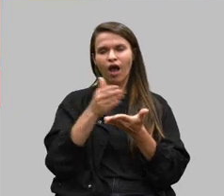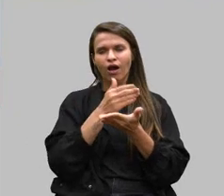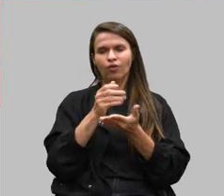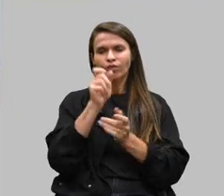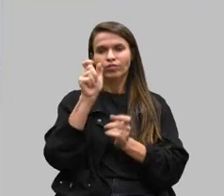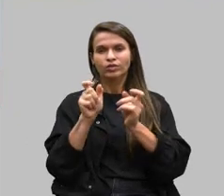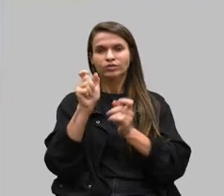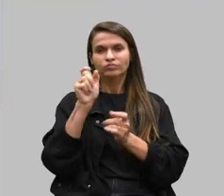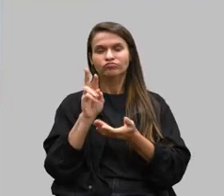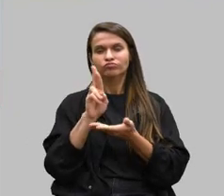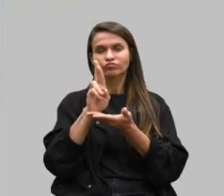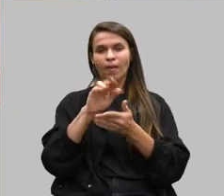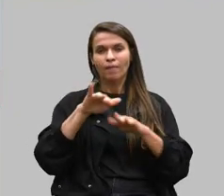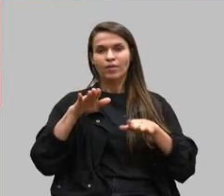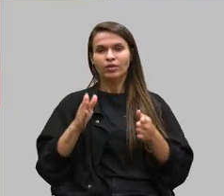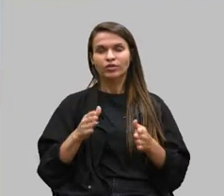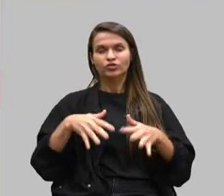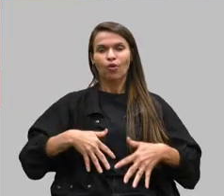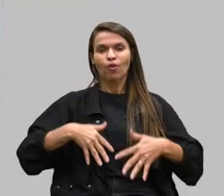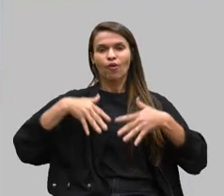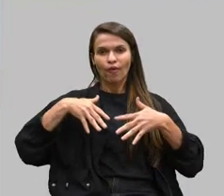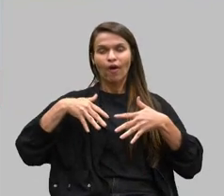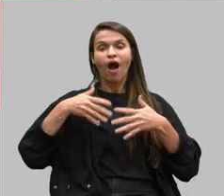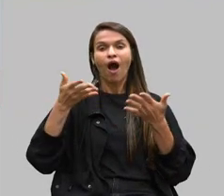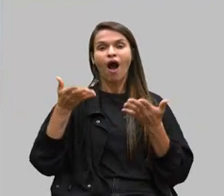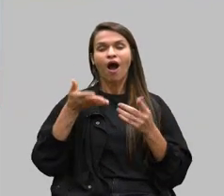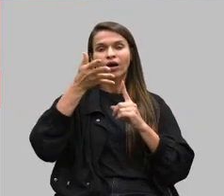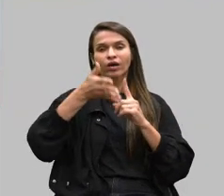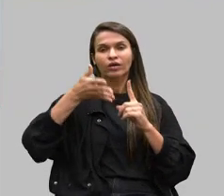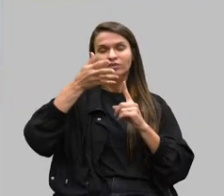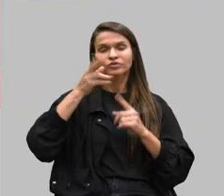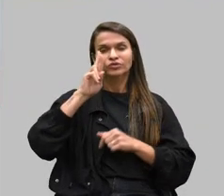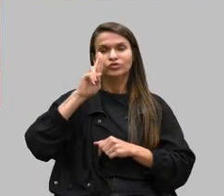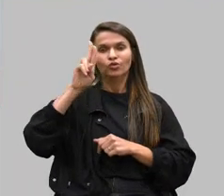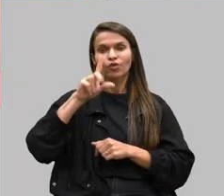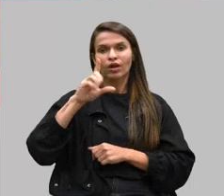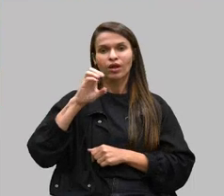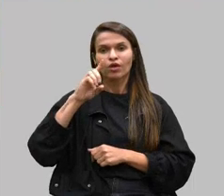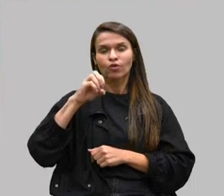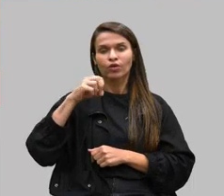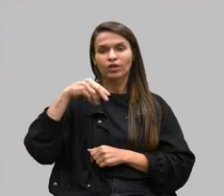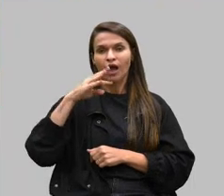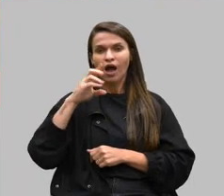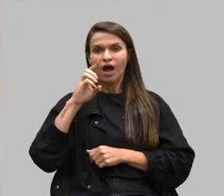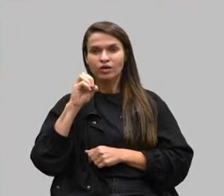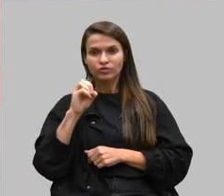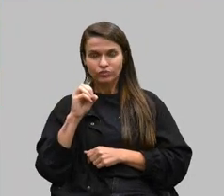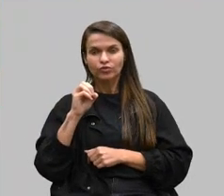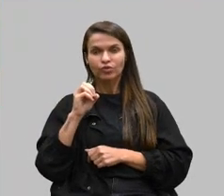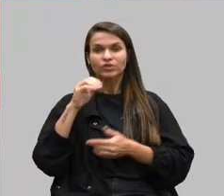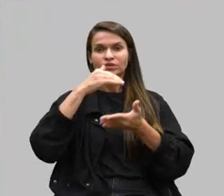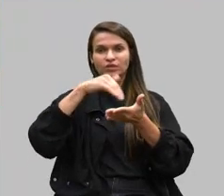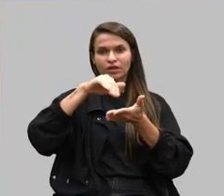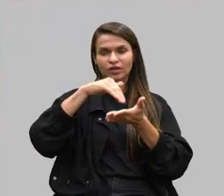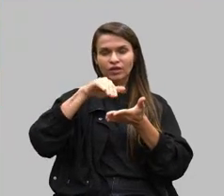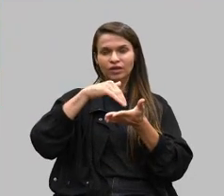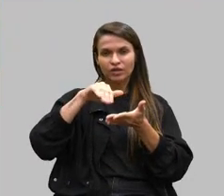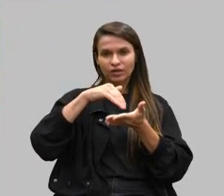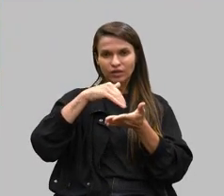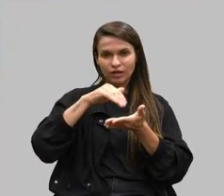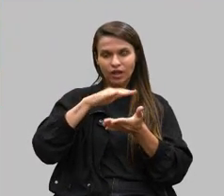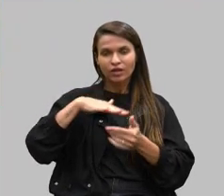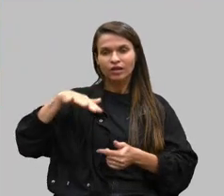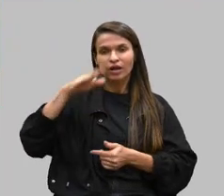da nossa mesa de honra passamos a palavra em primeiro lugar para o senhor Leonardo César Ribeiro secretário da secretaria